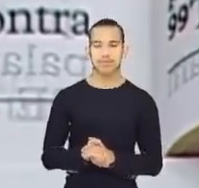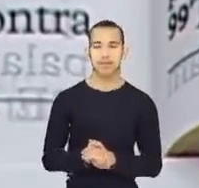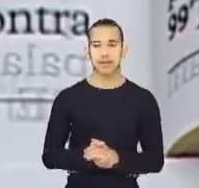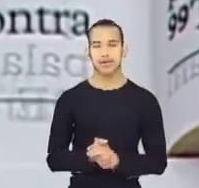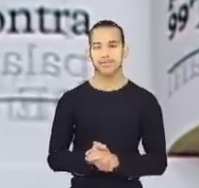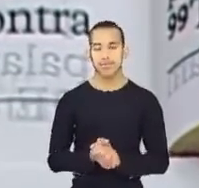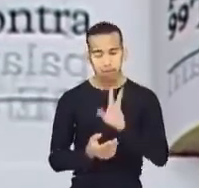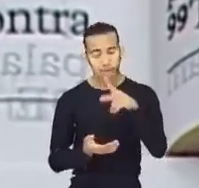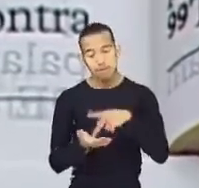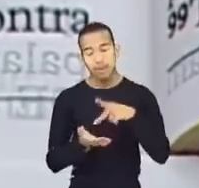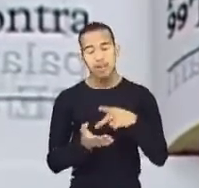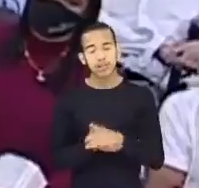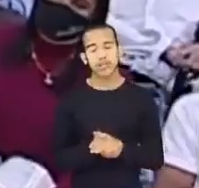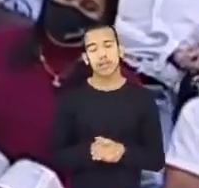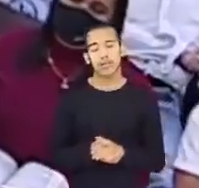Não é verdade, igreja?